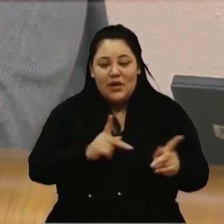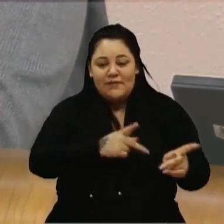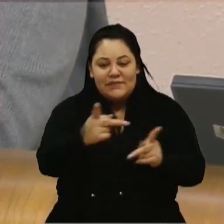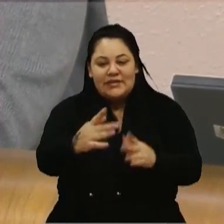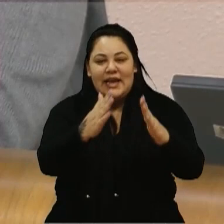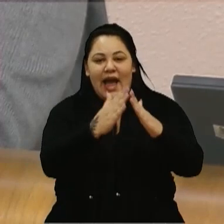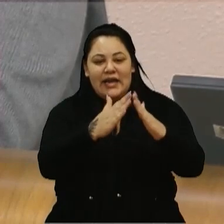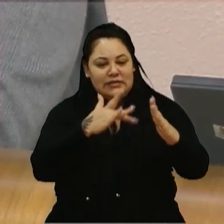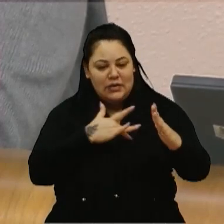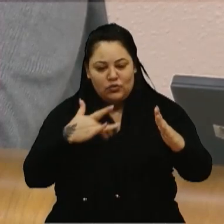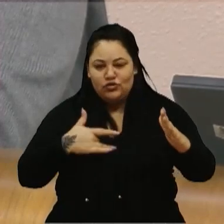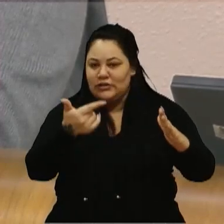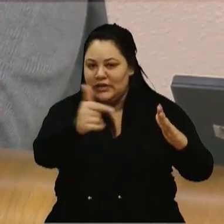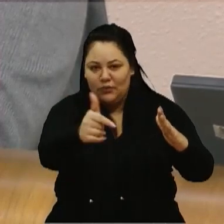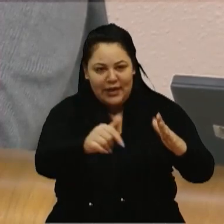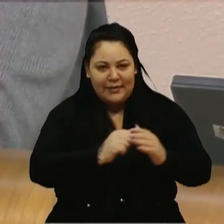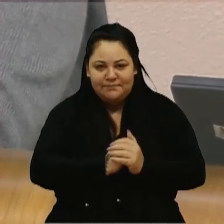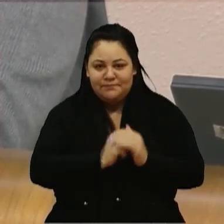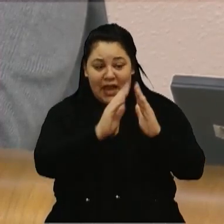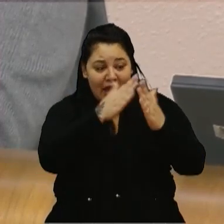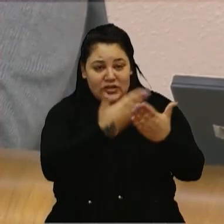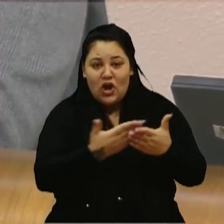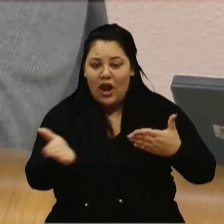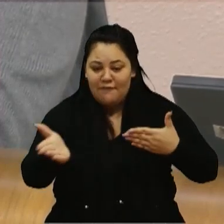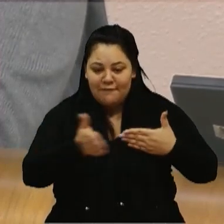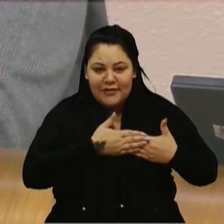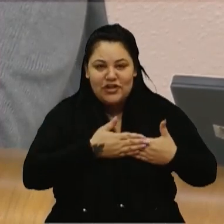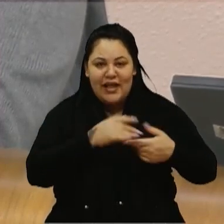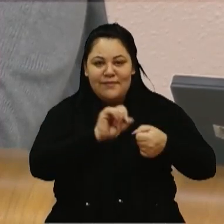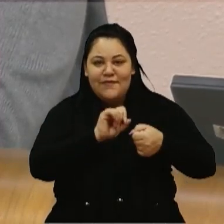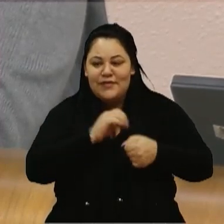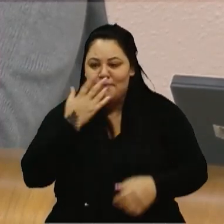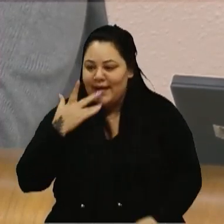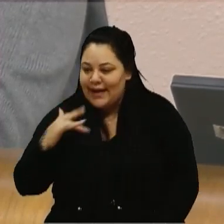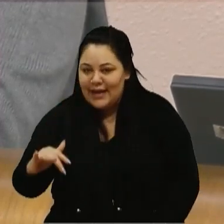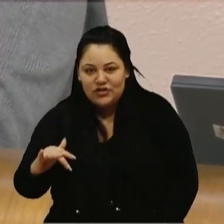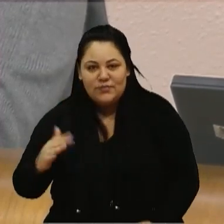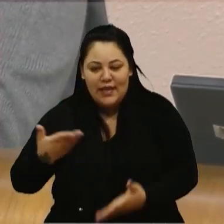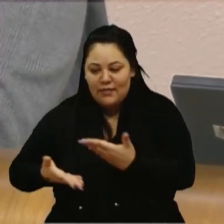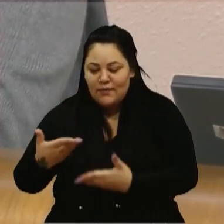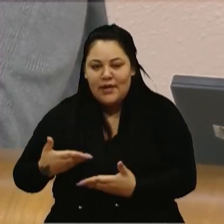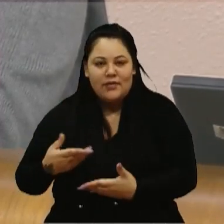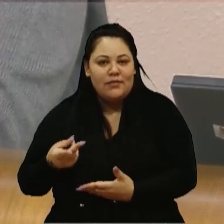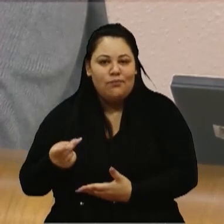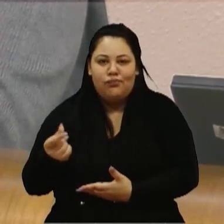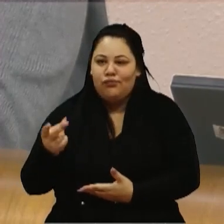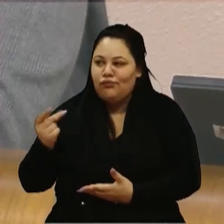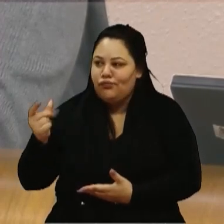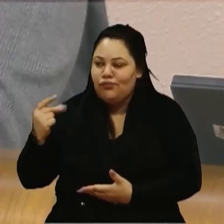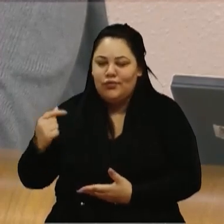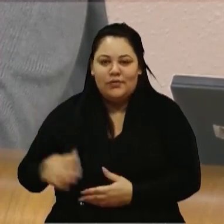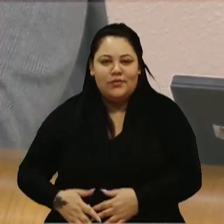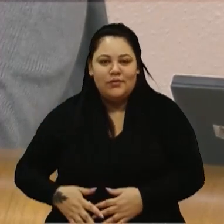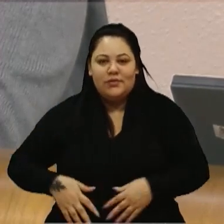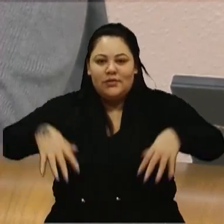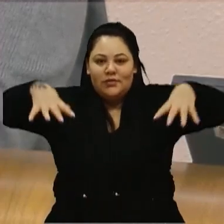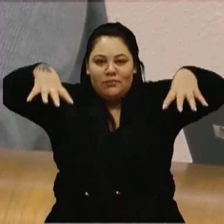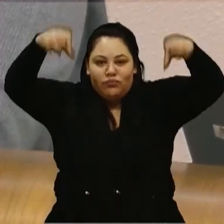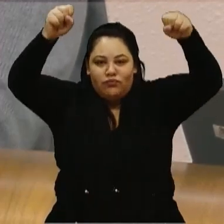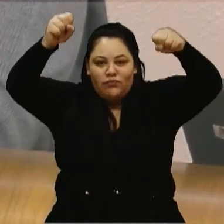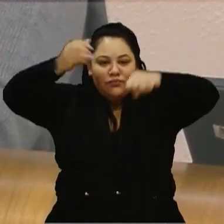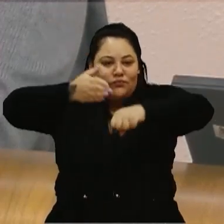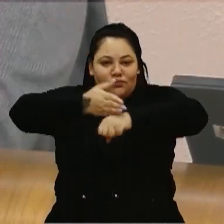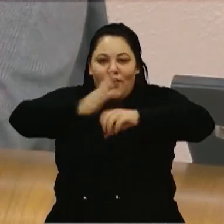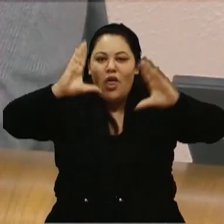tempo. Nós temos uma escola fechada para fazer uma creche há muito tempo. Nós temos uma escuridão na entrada do